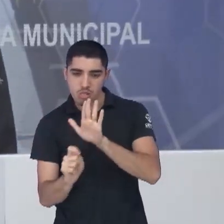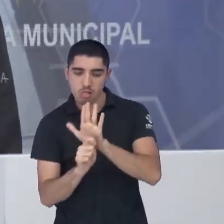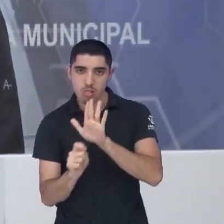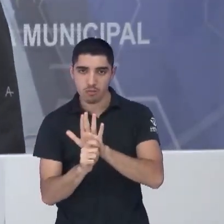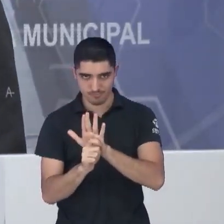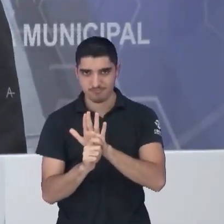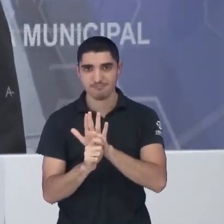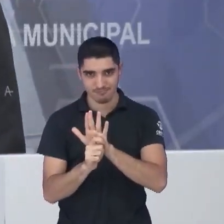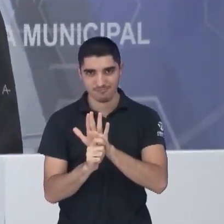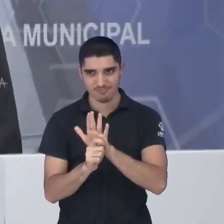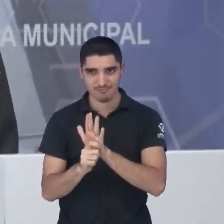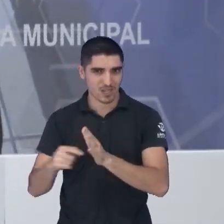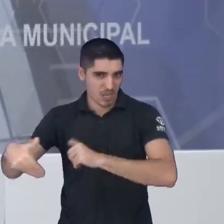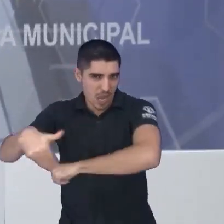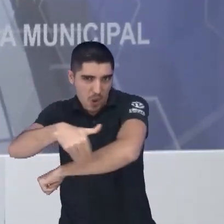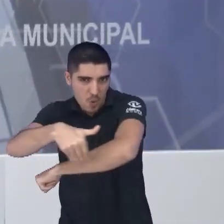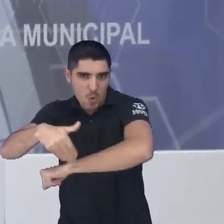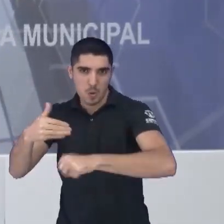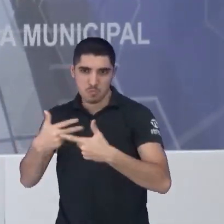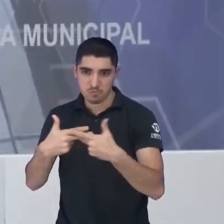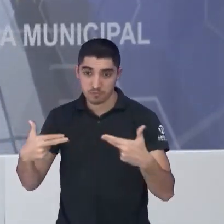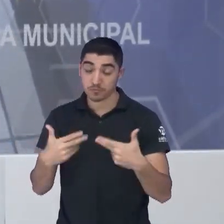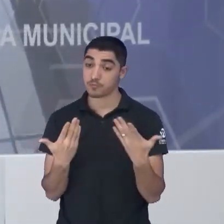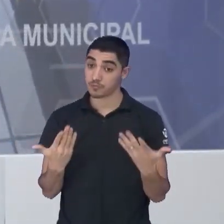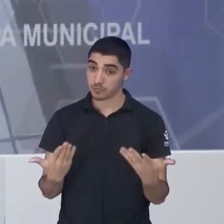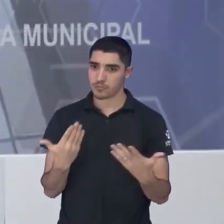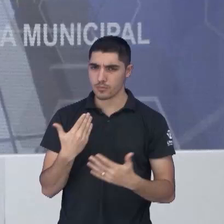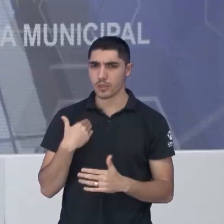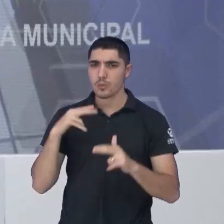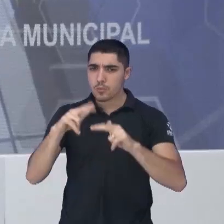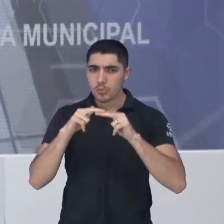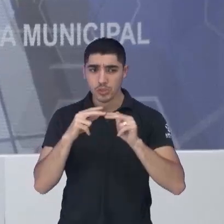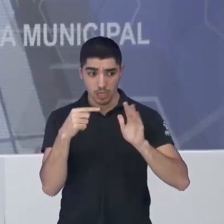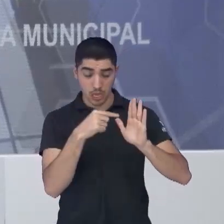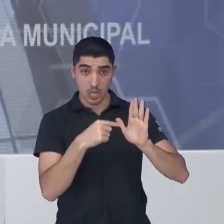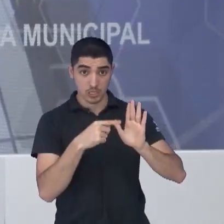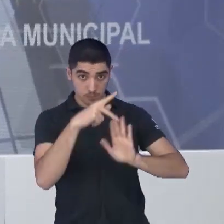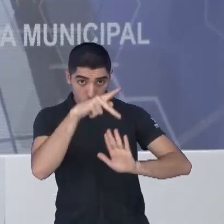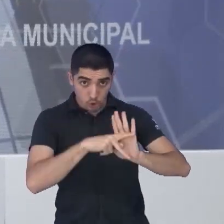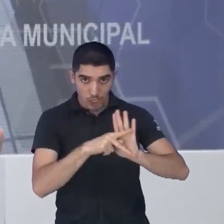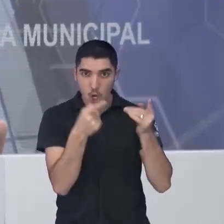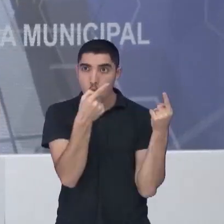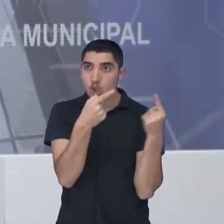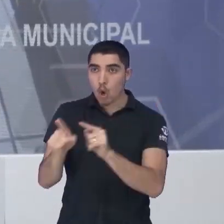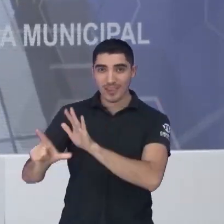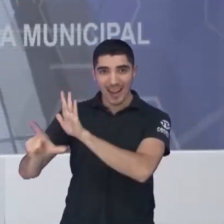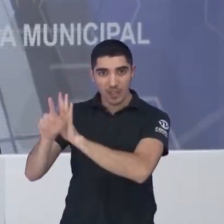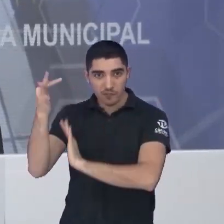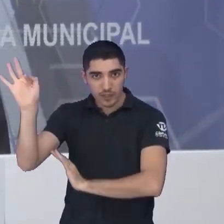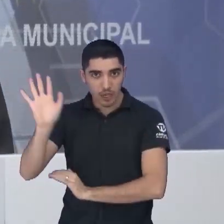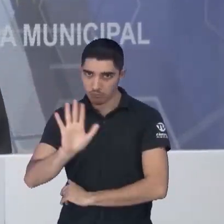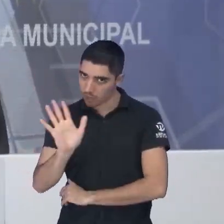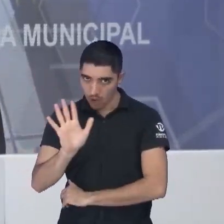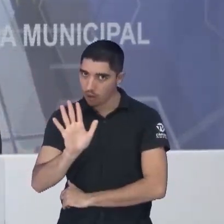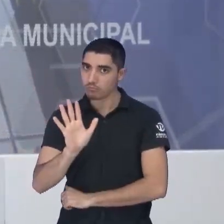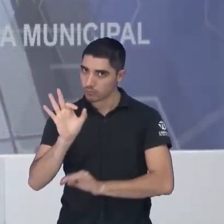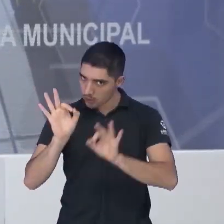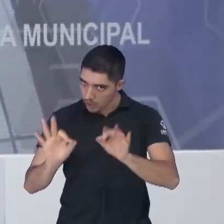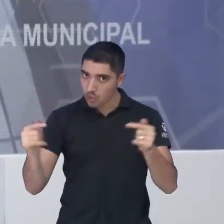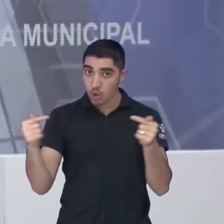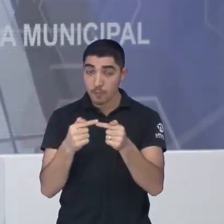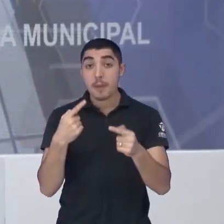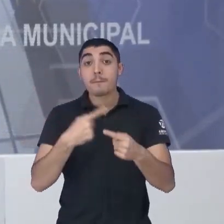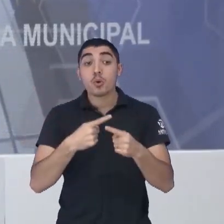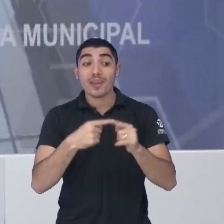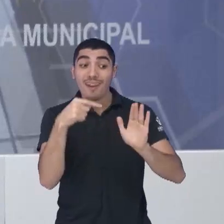públicos. Mais uma vez, não confronta com a legislação federal, porque a nossa legislação fala sobre usar a droga